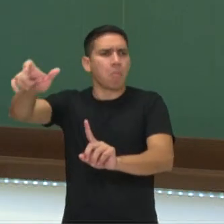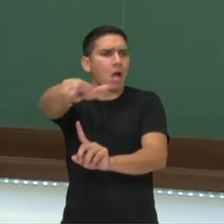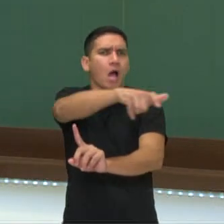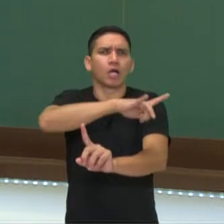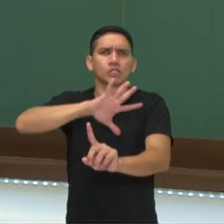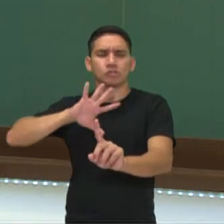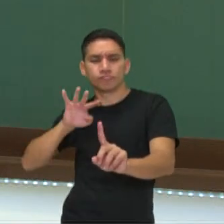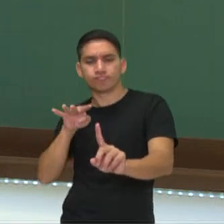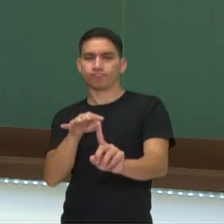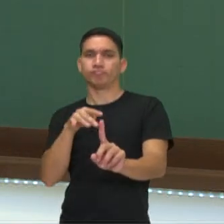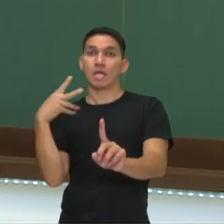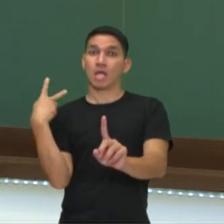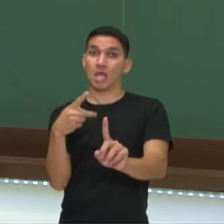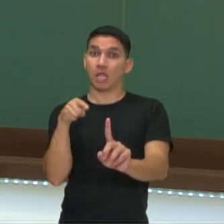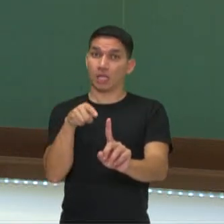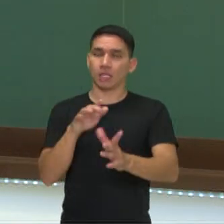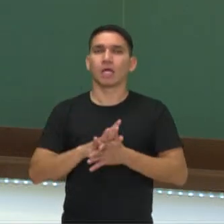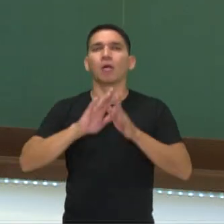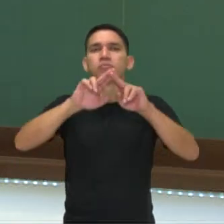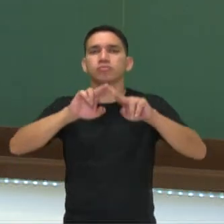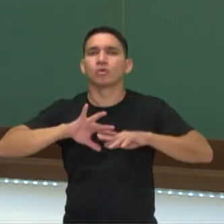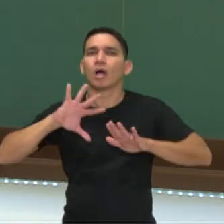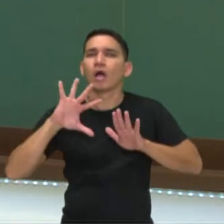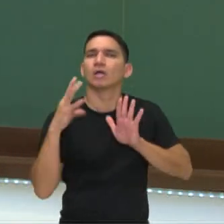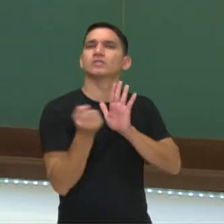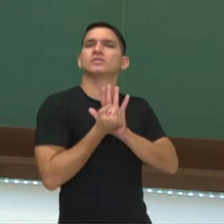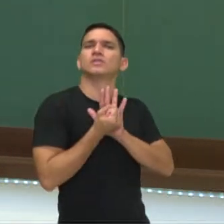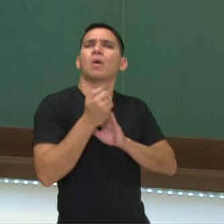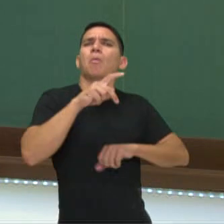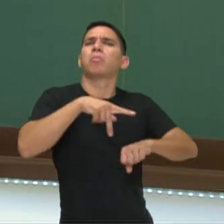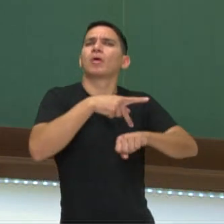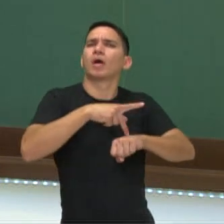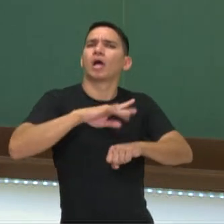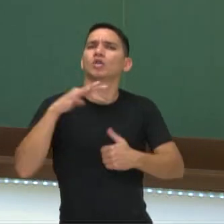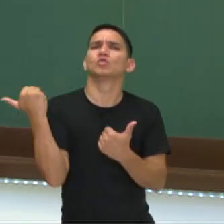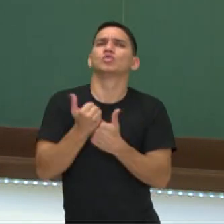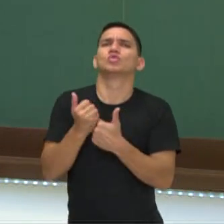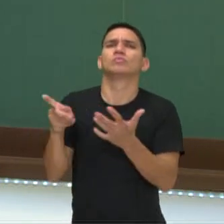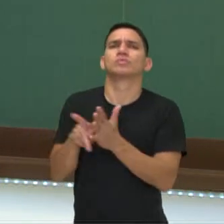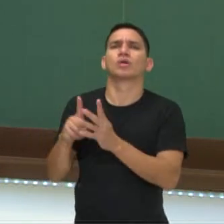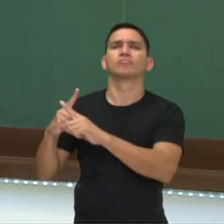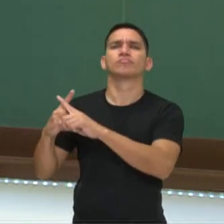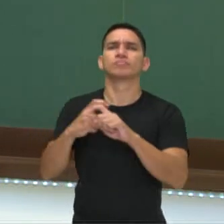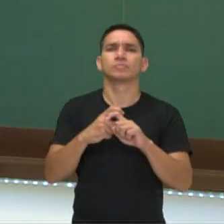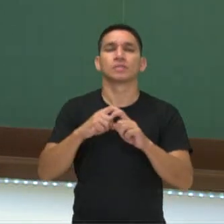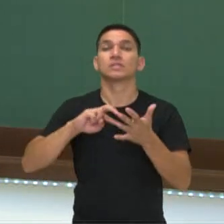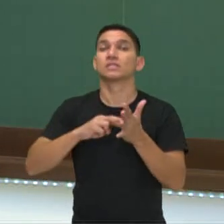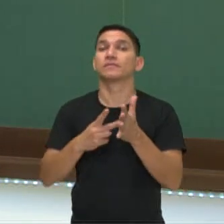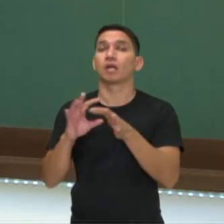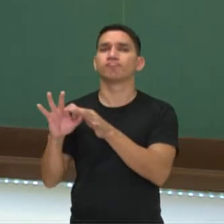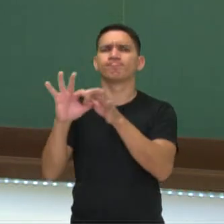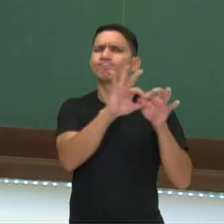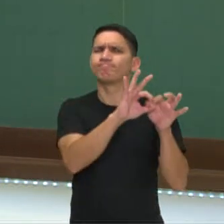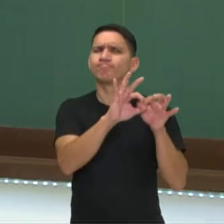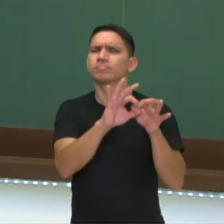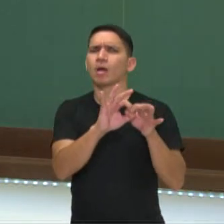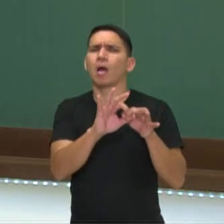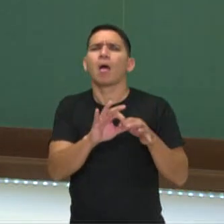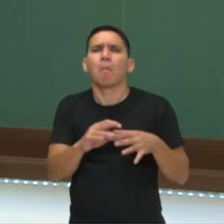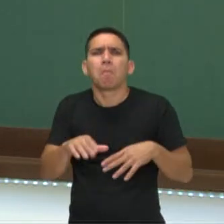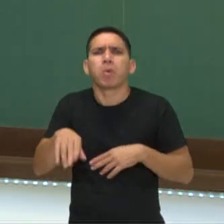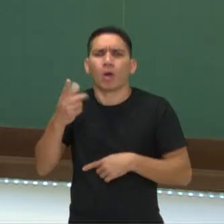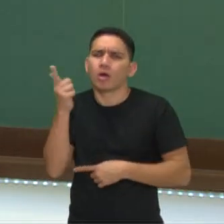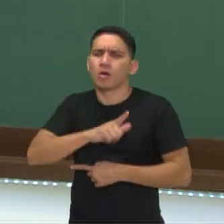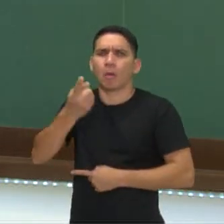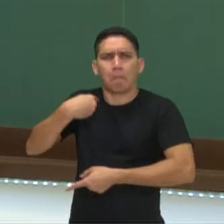dele. E os símbolos do país foram substituídos por símbolos nazistas, mostrando essa força maior ainda, de mudar a